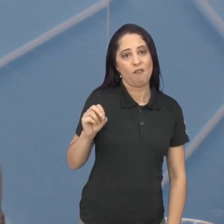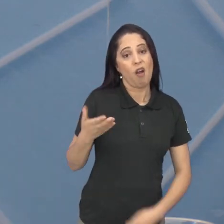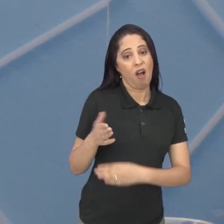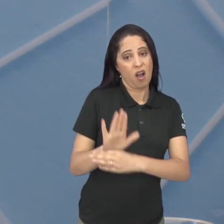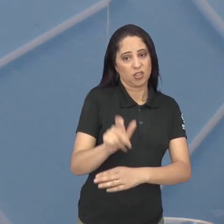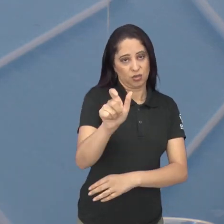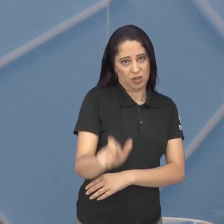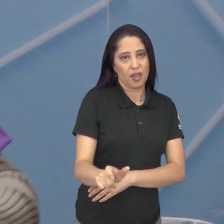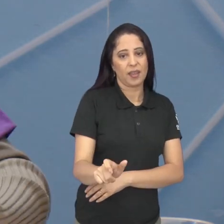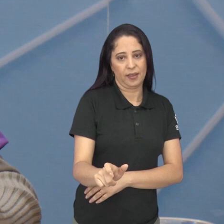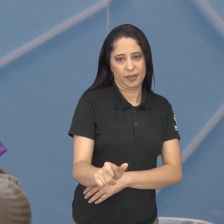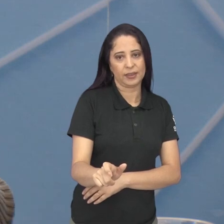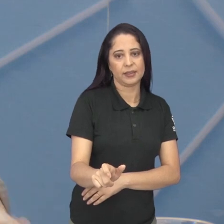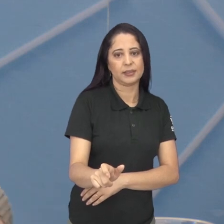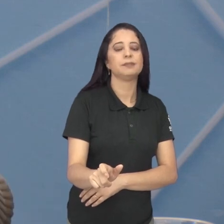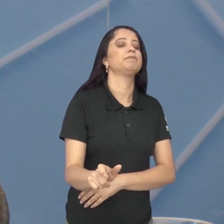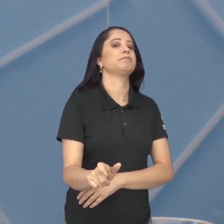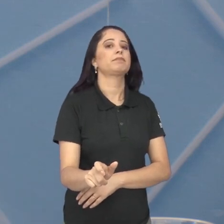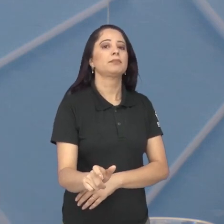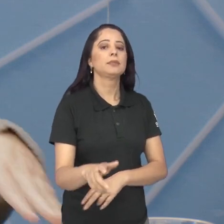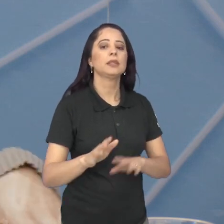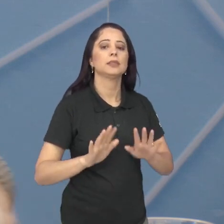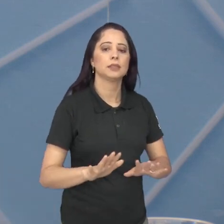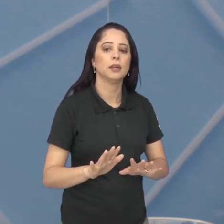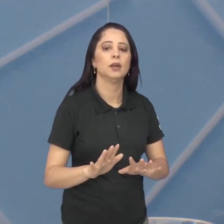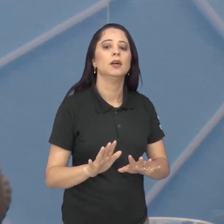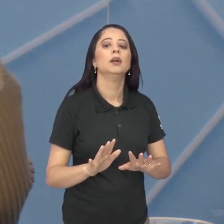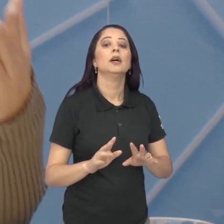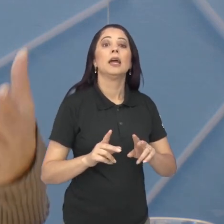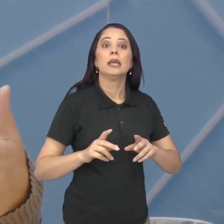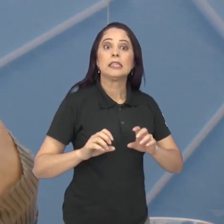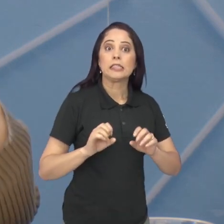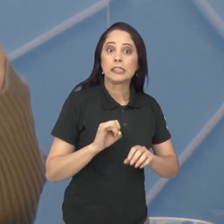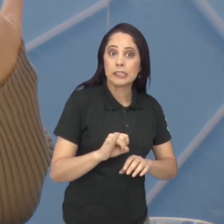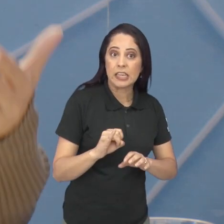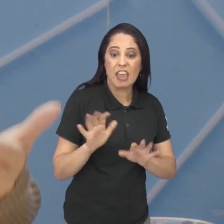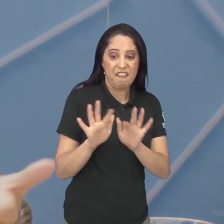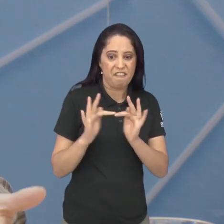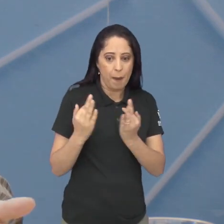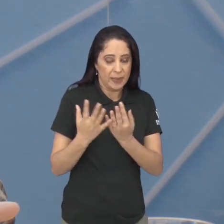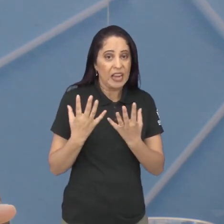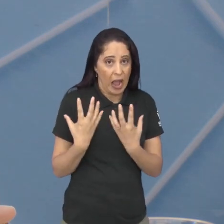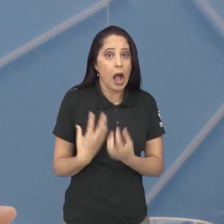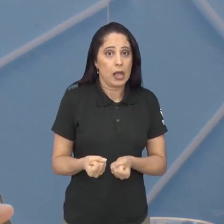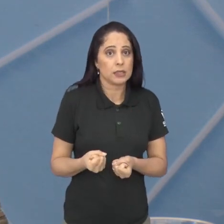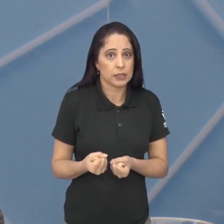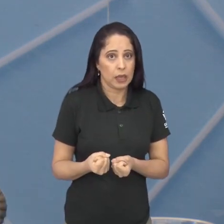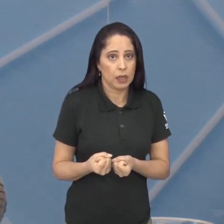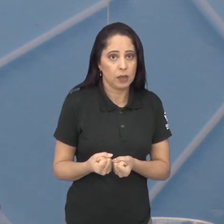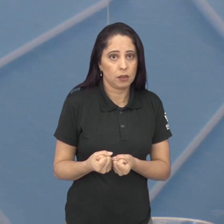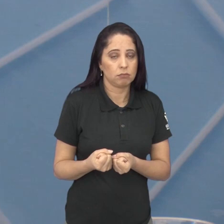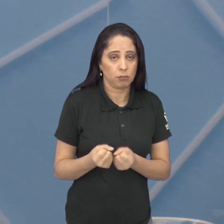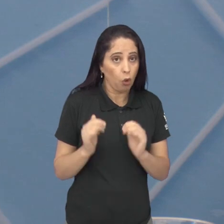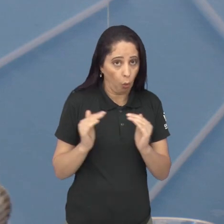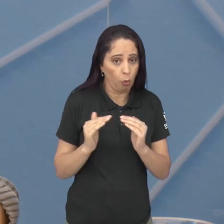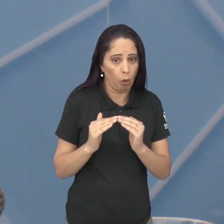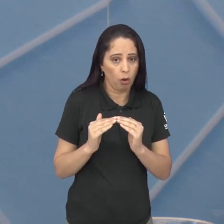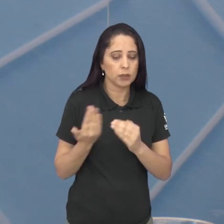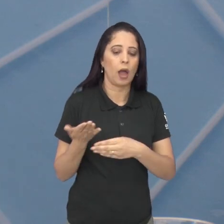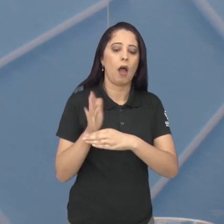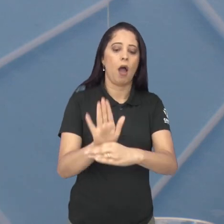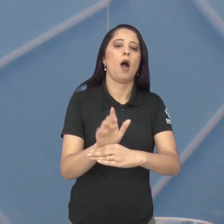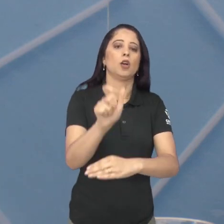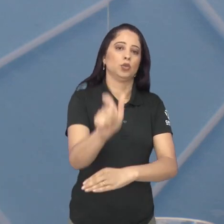normalmente, é isso que a mulher consegue encontrar, o apoio da sua mãe, da sua família, depois, e quando a família aceita, né? Porque também existe uma